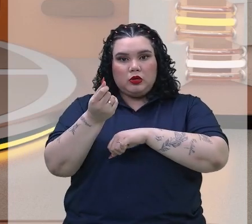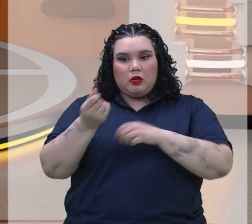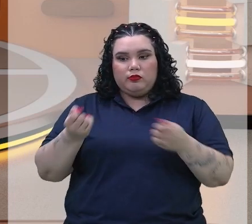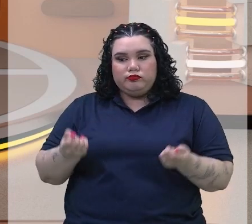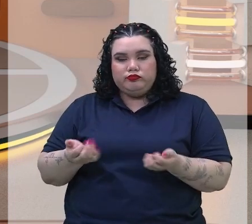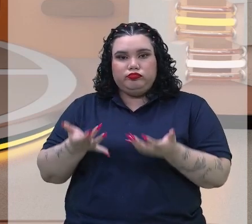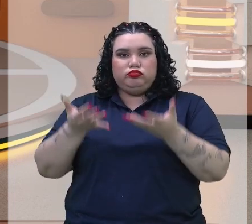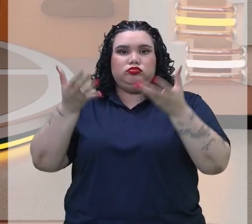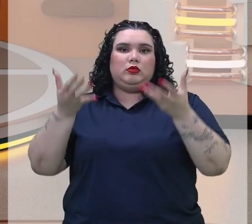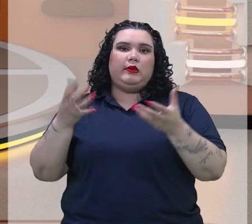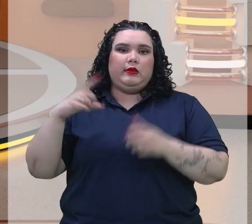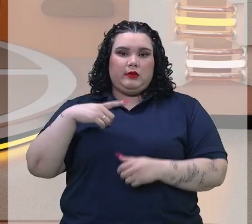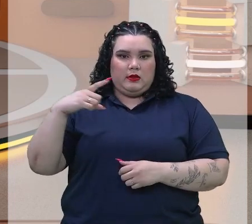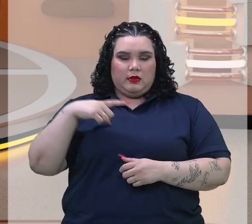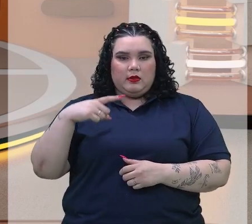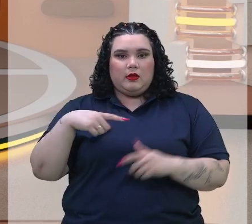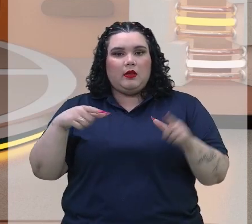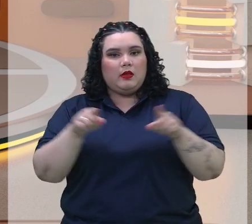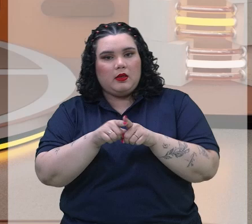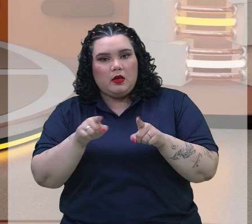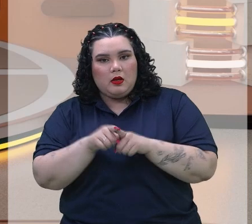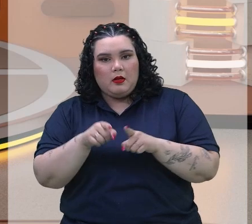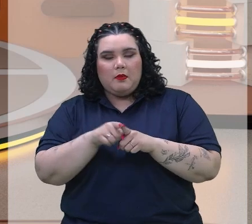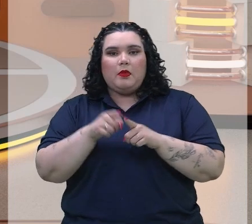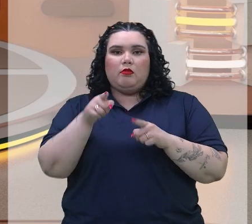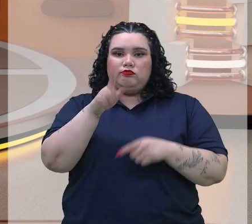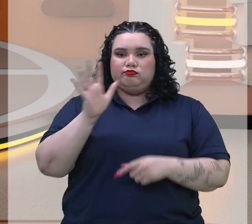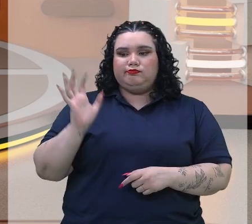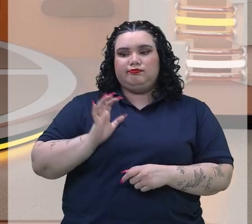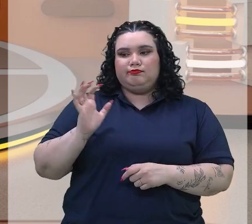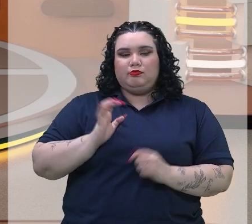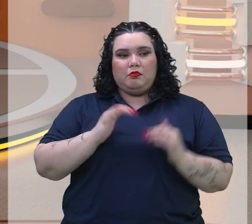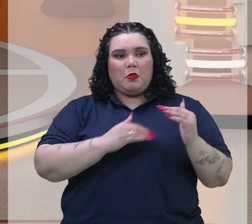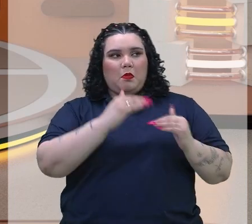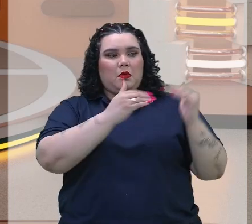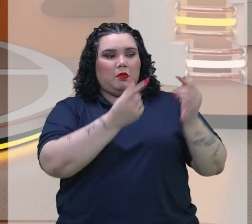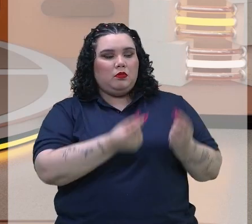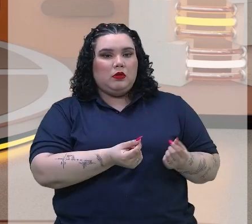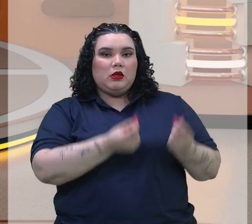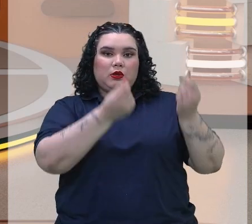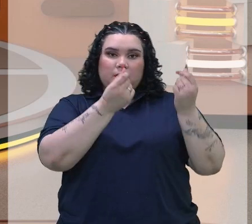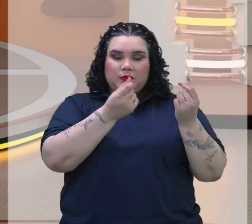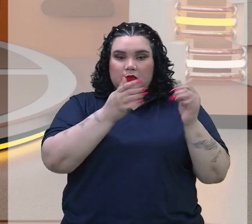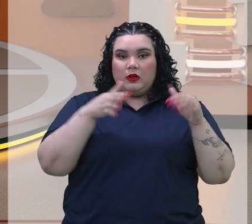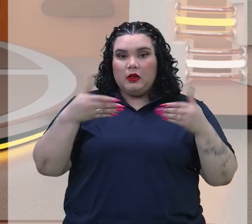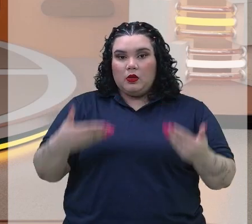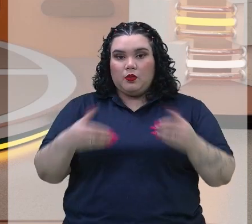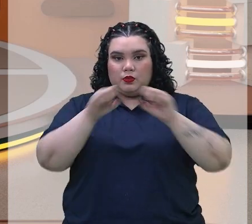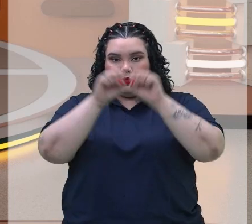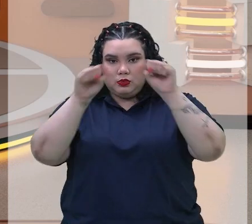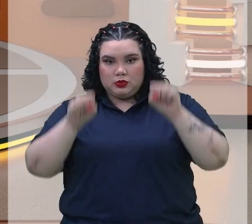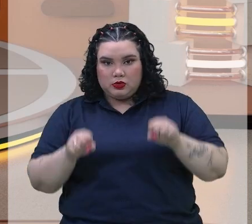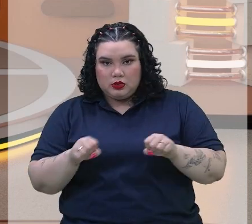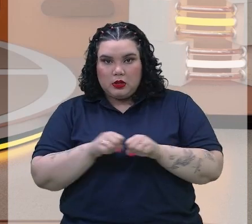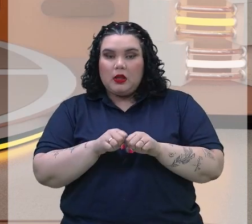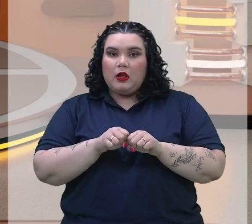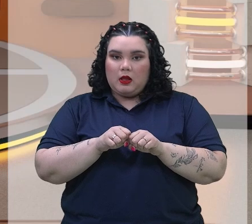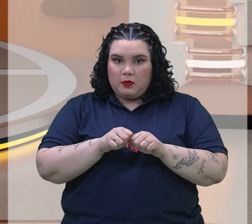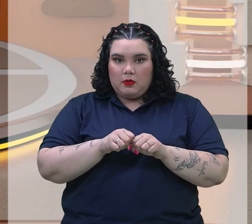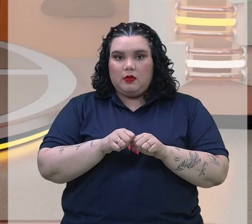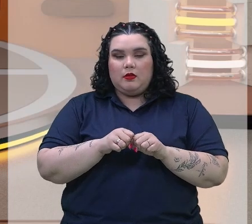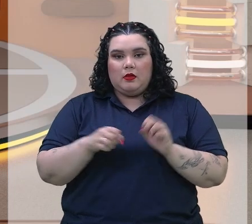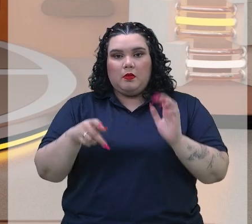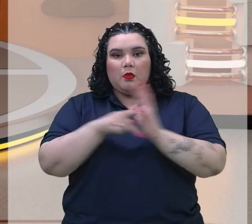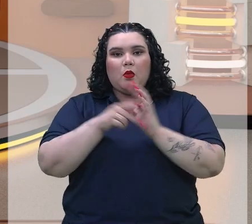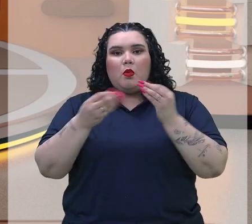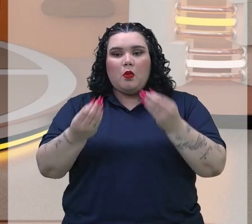dinheiro você tem e, consequentemente, mais rico você é. Então a gente pode dizer que o sistema, por que não dizer, a unidade de